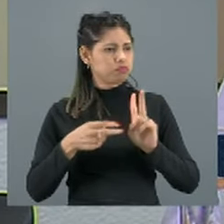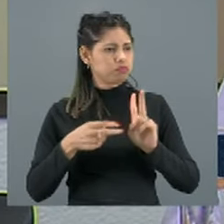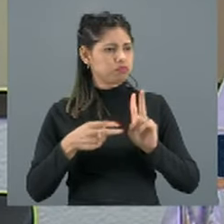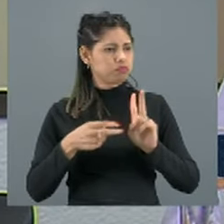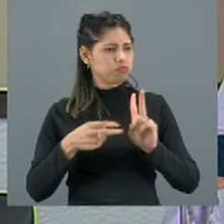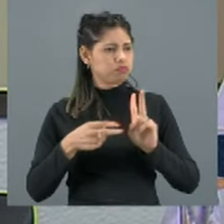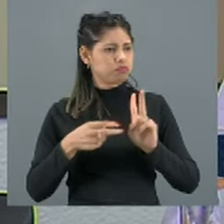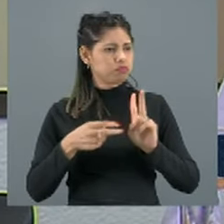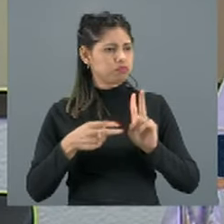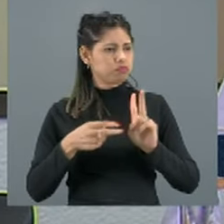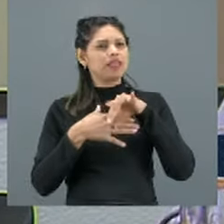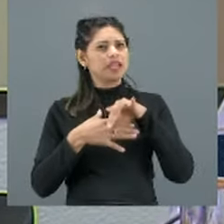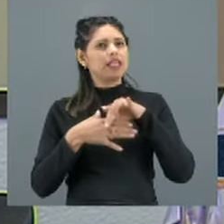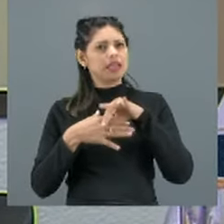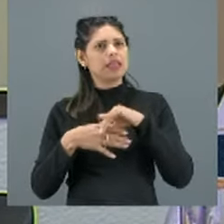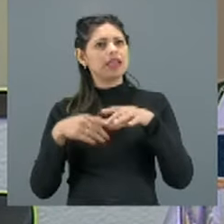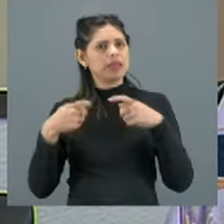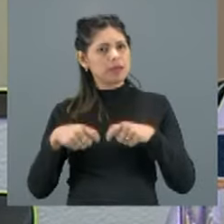liderança que vem